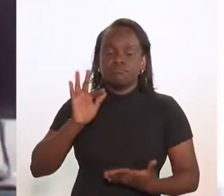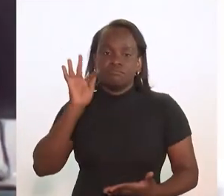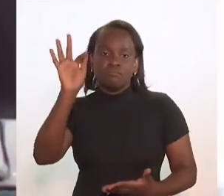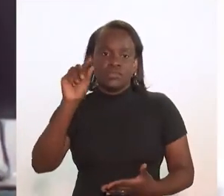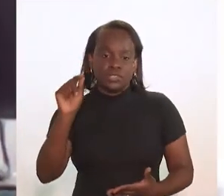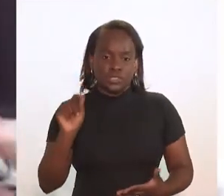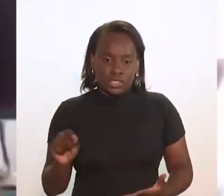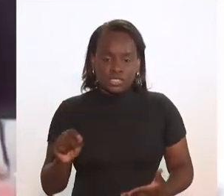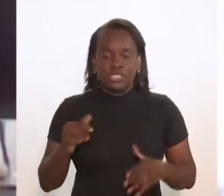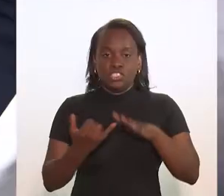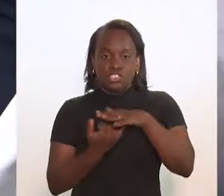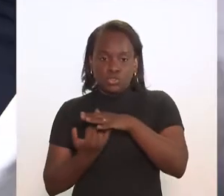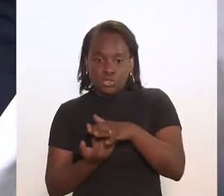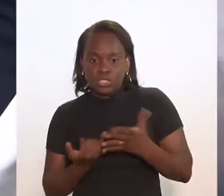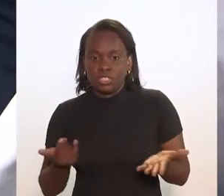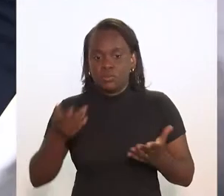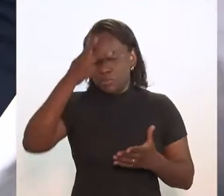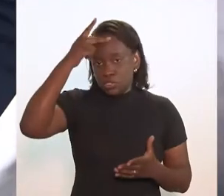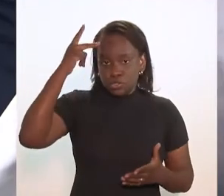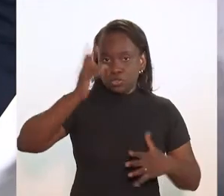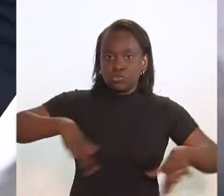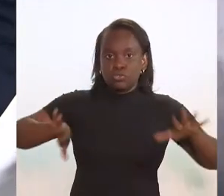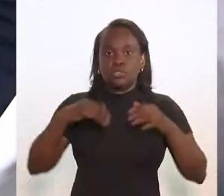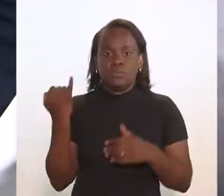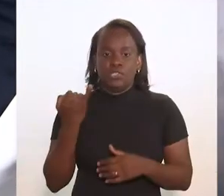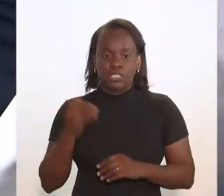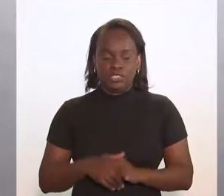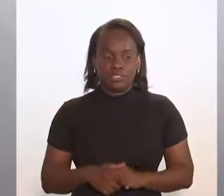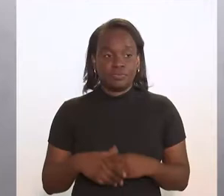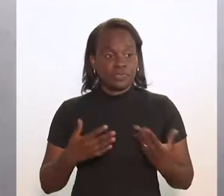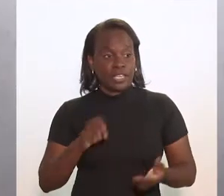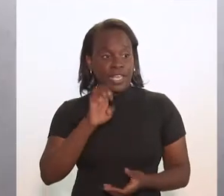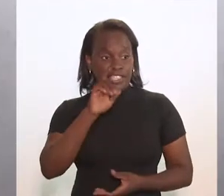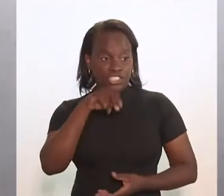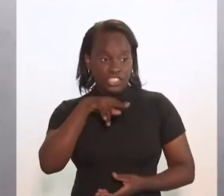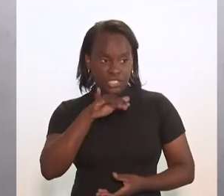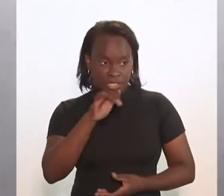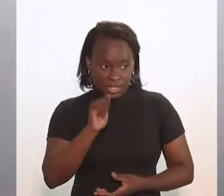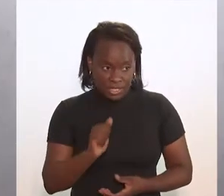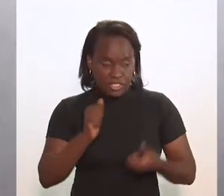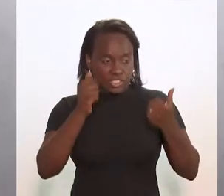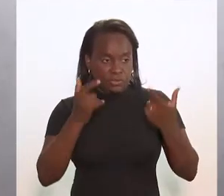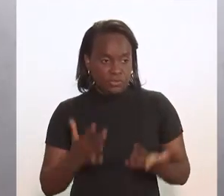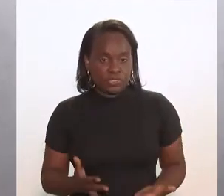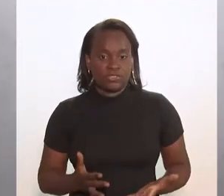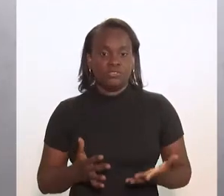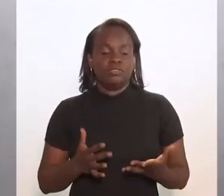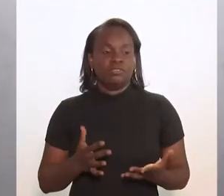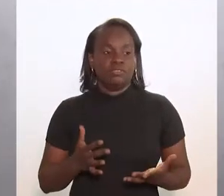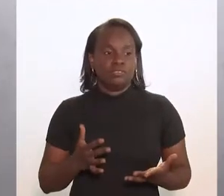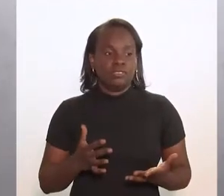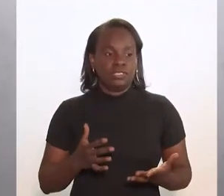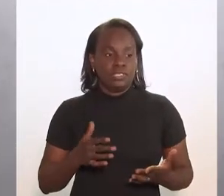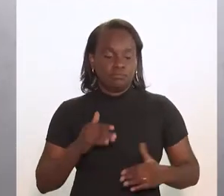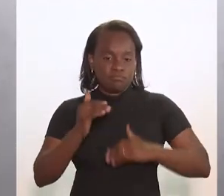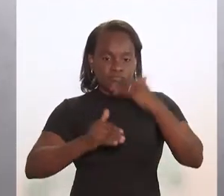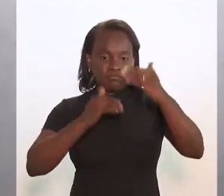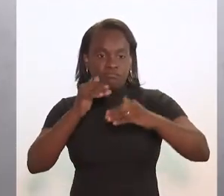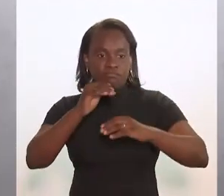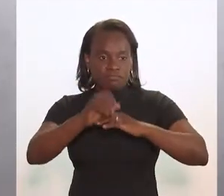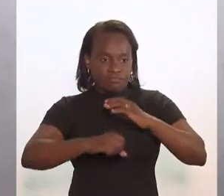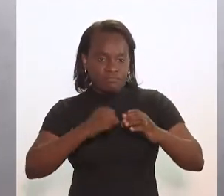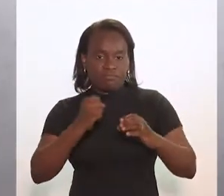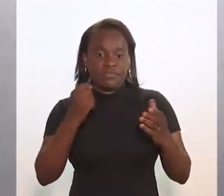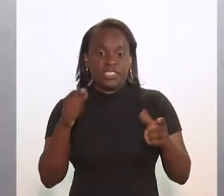de futuro, né, entre as instituições, entre as pessoas, que é fundamental. Edna, em relação a essa questão do